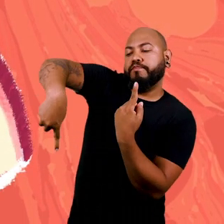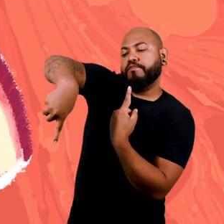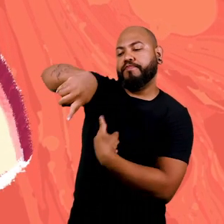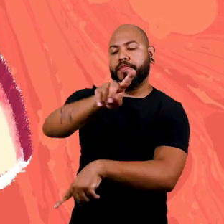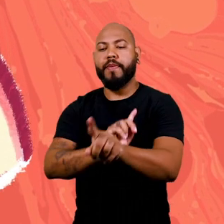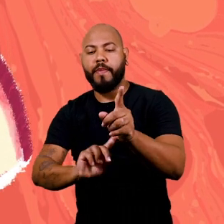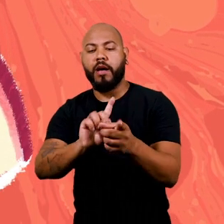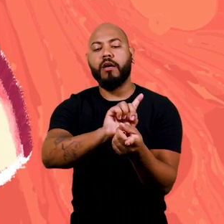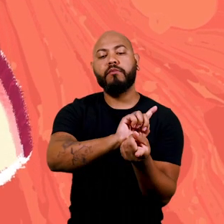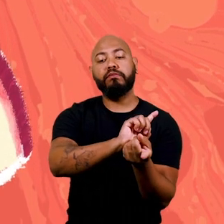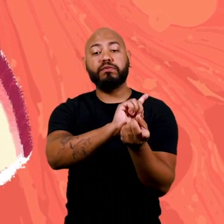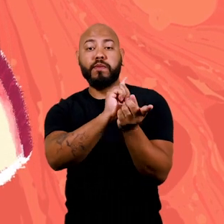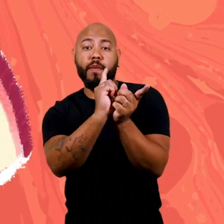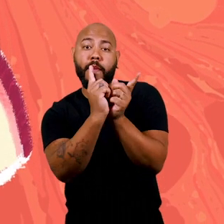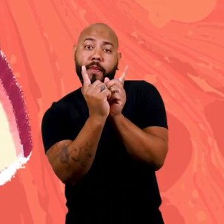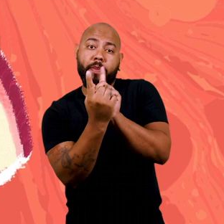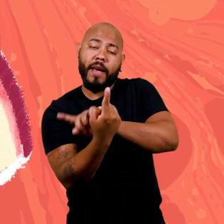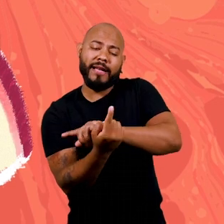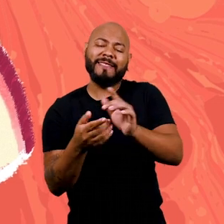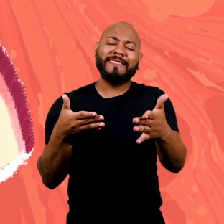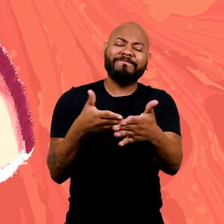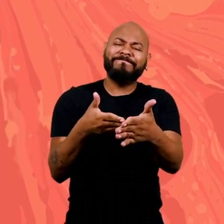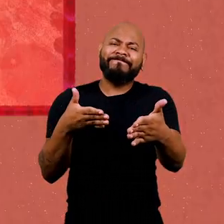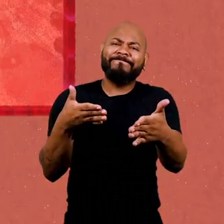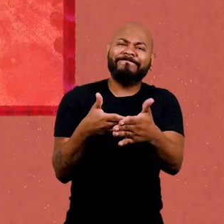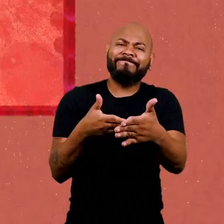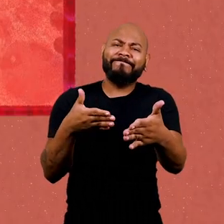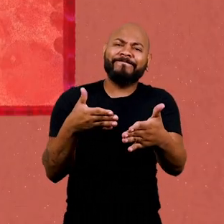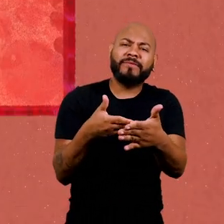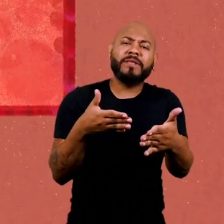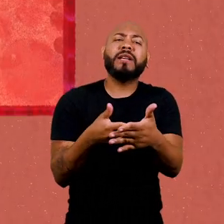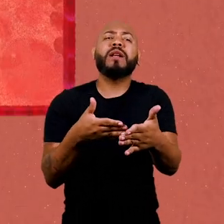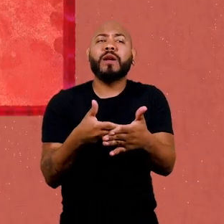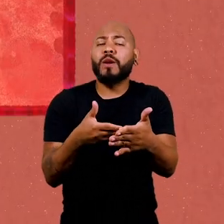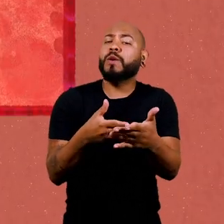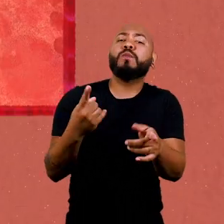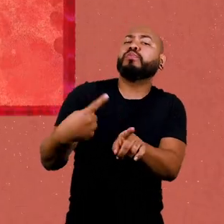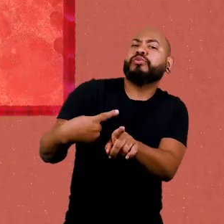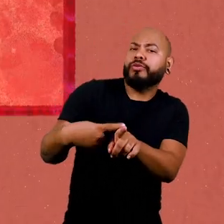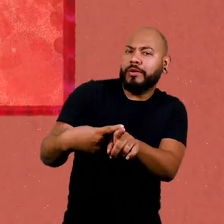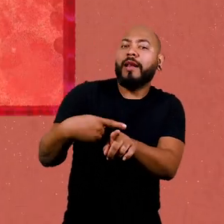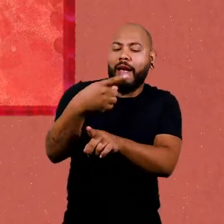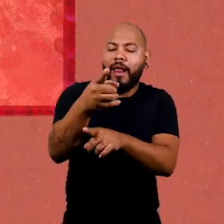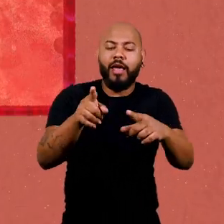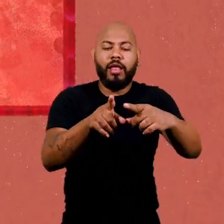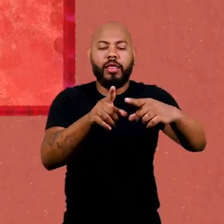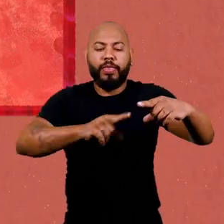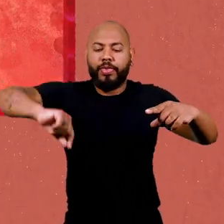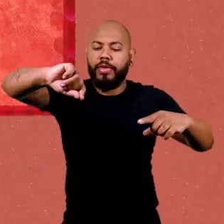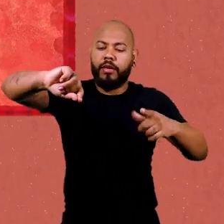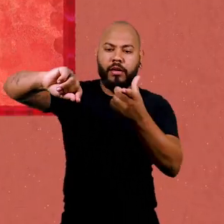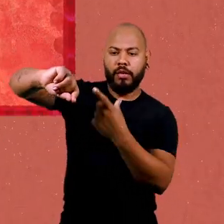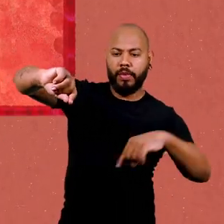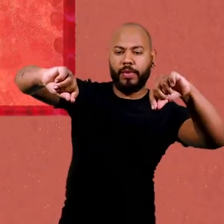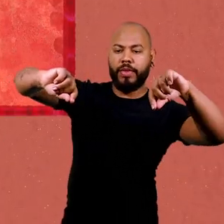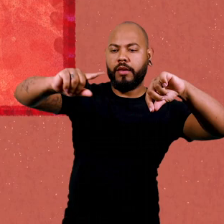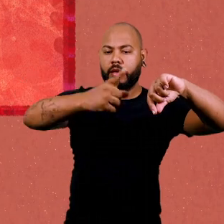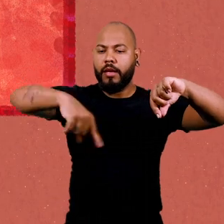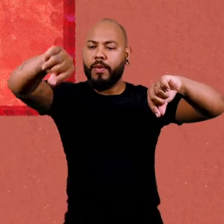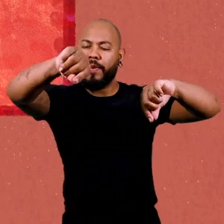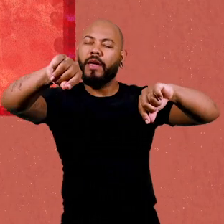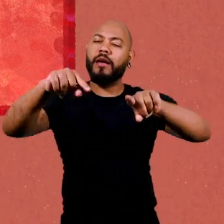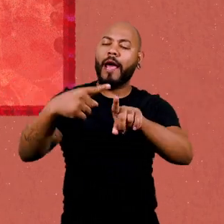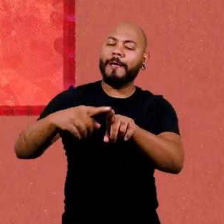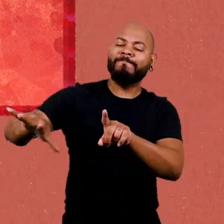ela tem uma dificuldade nesse transporte do oxigênio. Devido a essa deprivação de oxigênio,